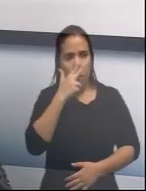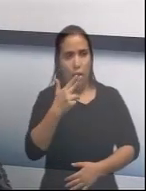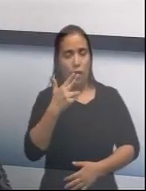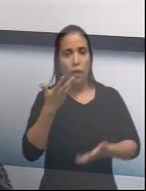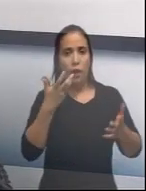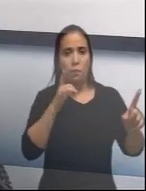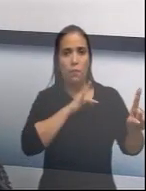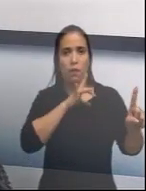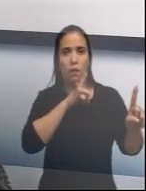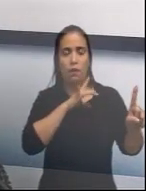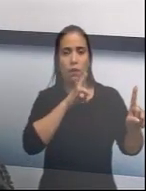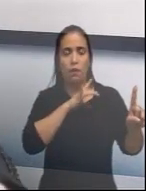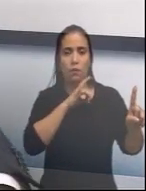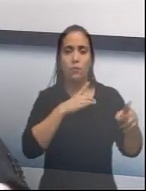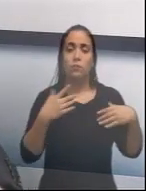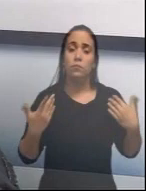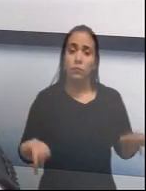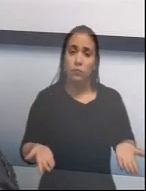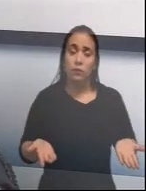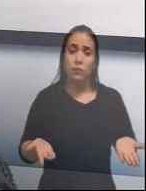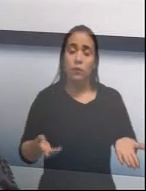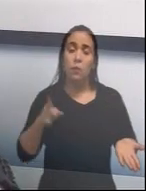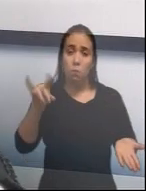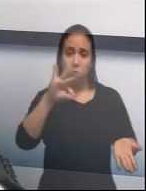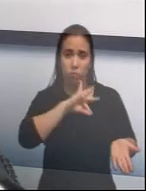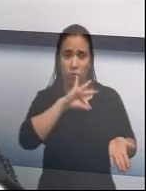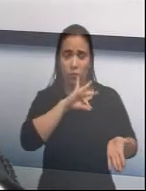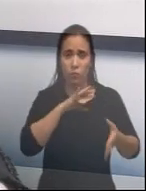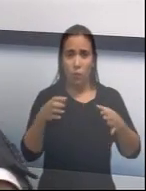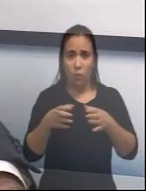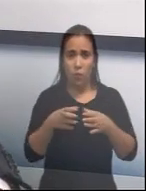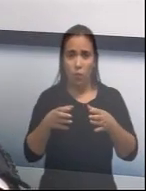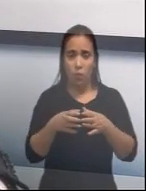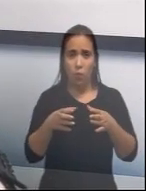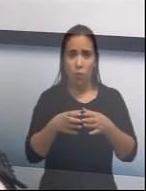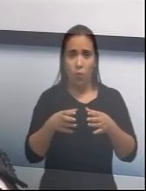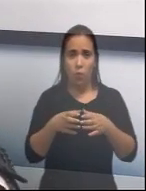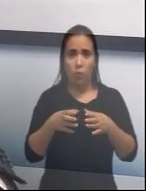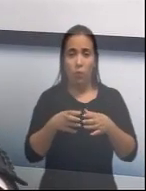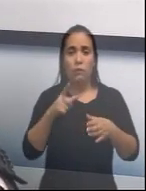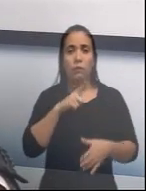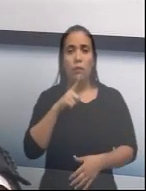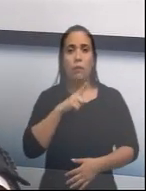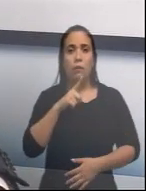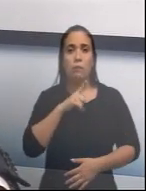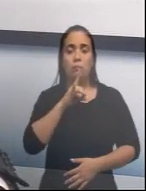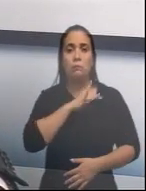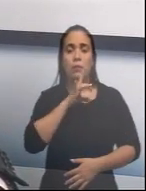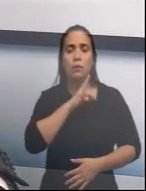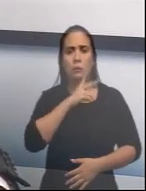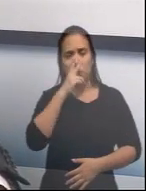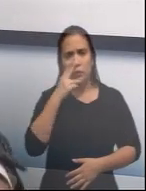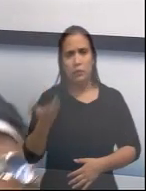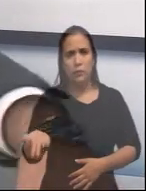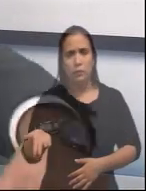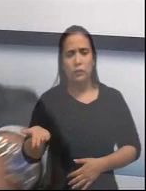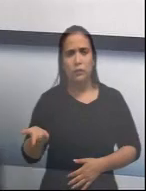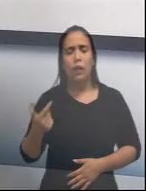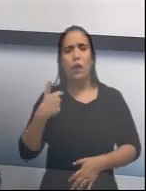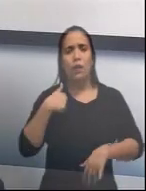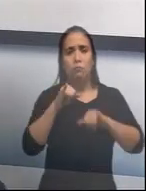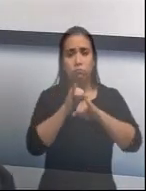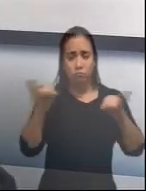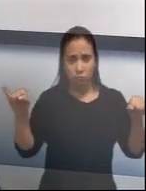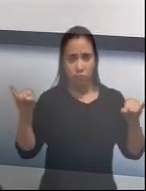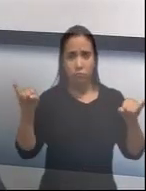velada ao cidadão. Esse estado policialesco, Luiz, é que a gente tem medo de ser implantado no Brasil, né? Estou colocando aqui um